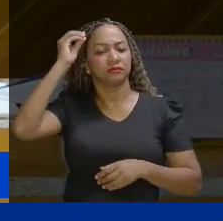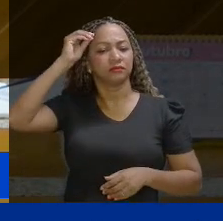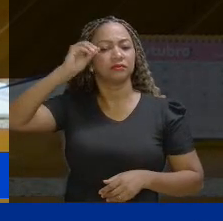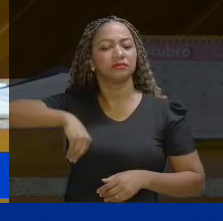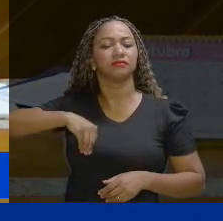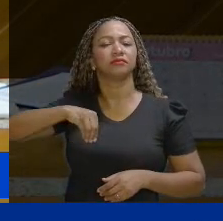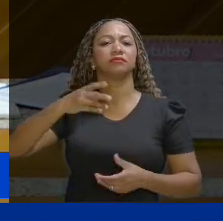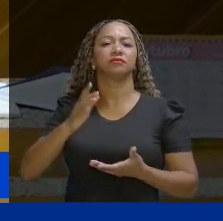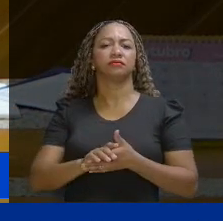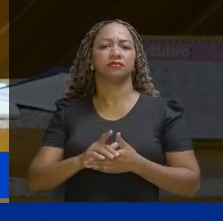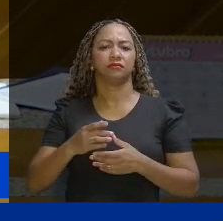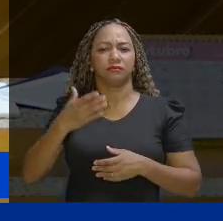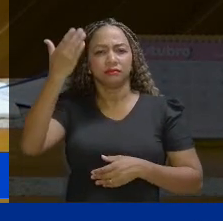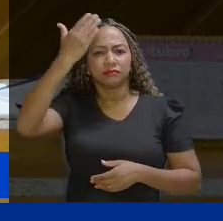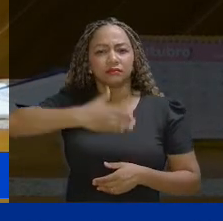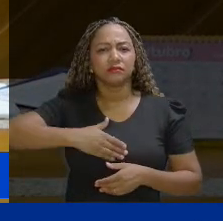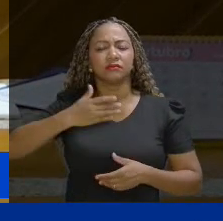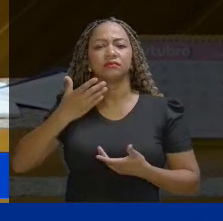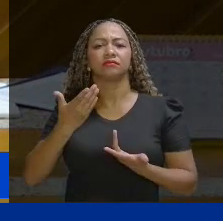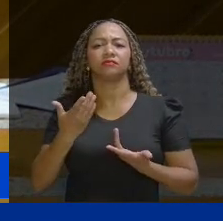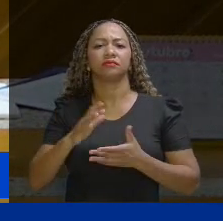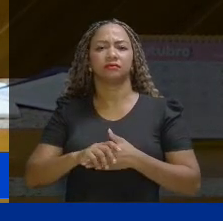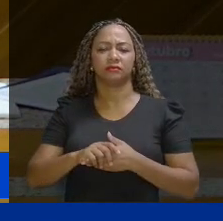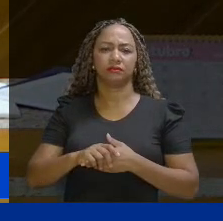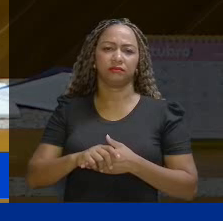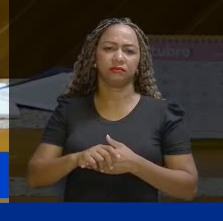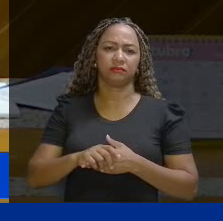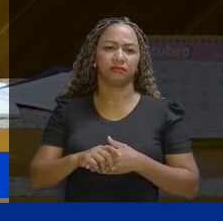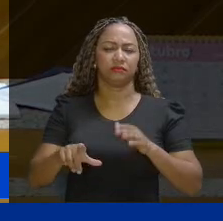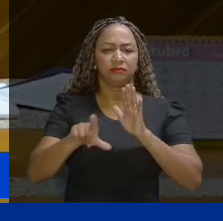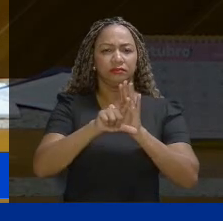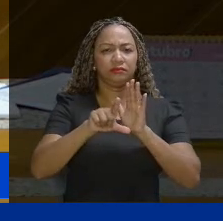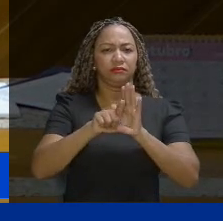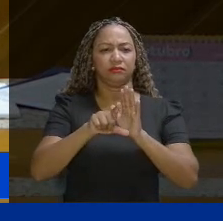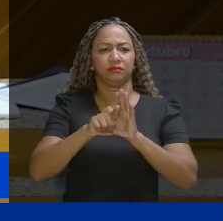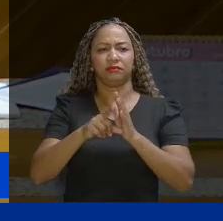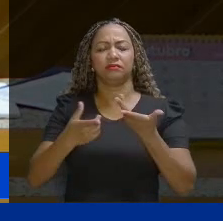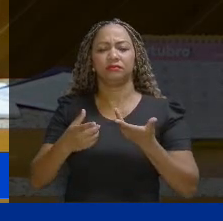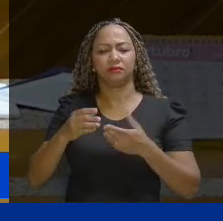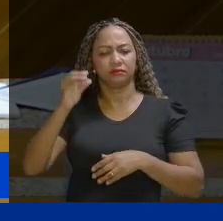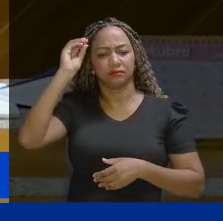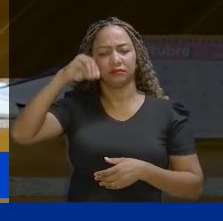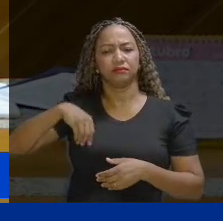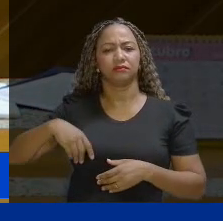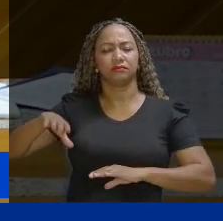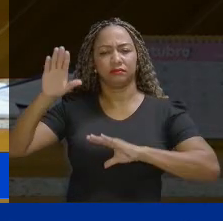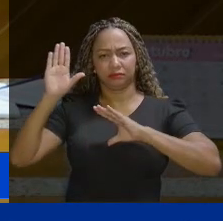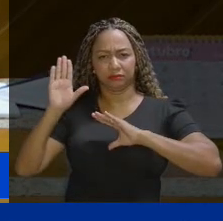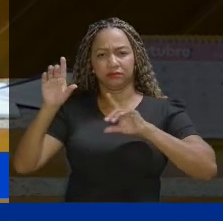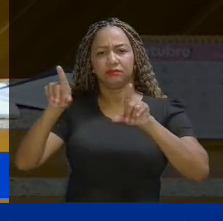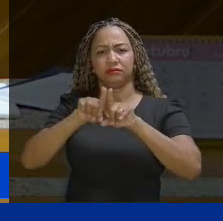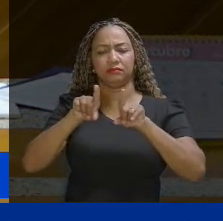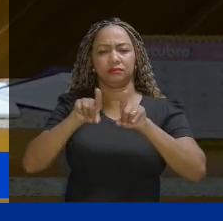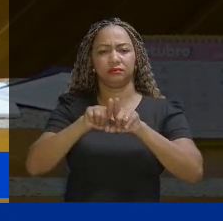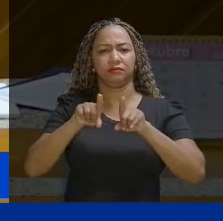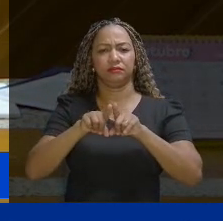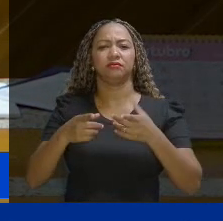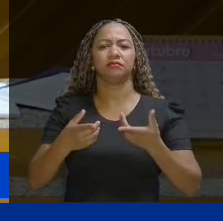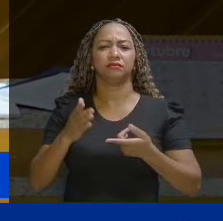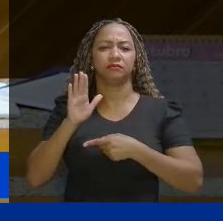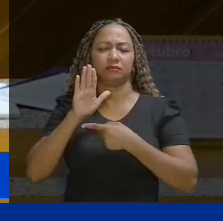que não pretendiam recorrer a despeito da previsão legislativa que autoriza a desistência da candidatura, bem como